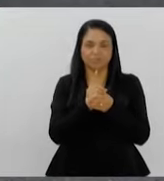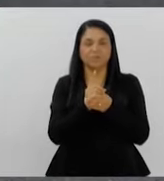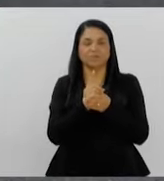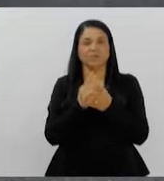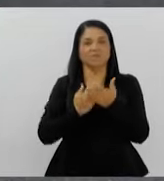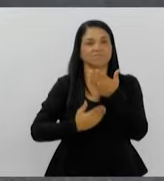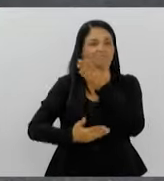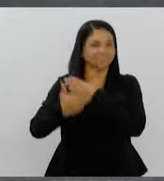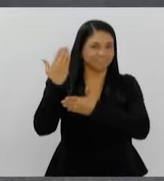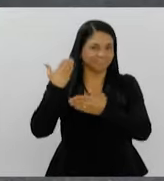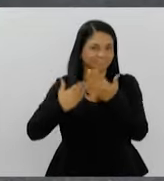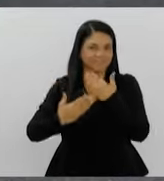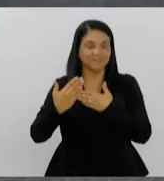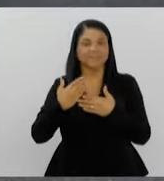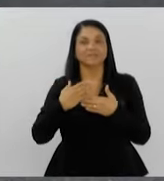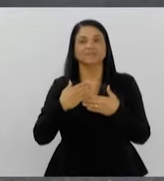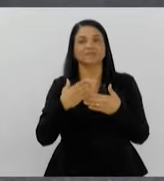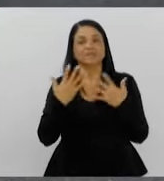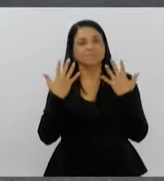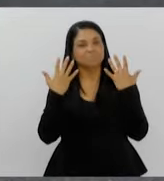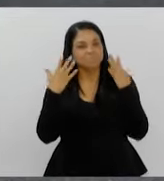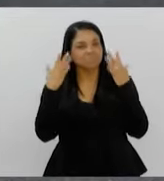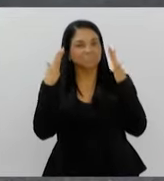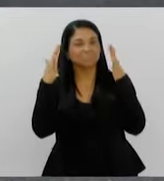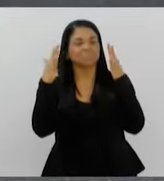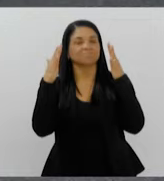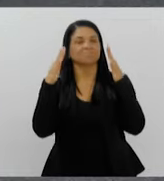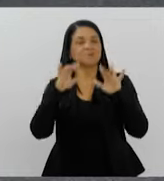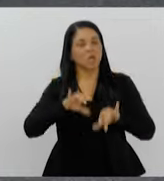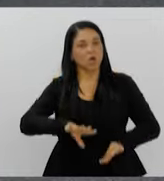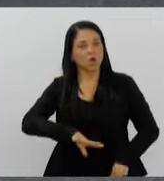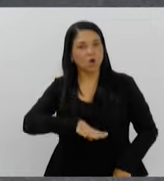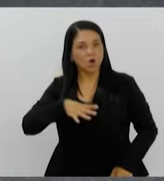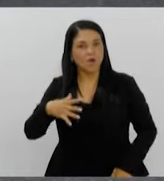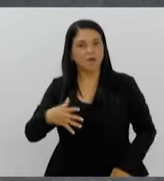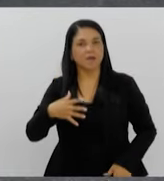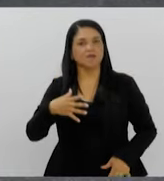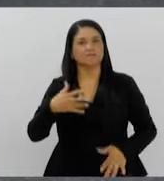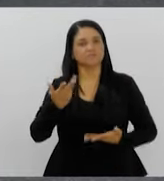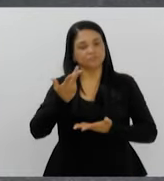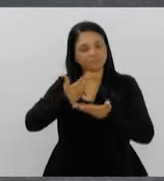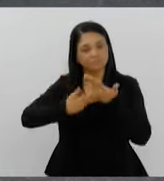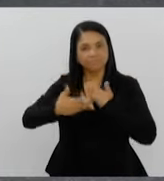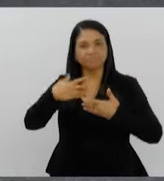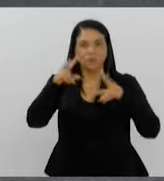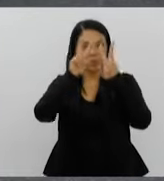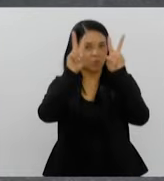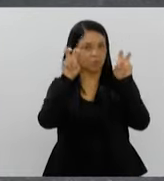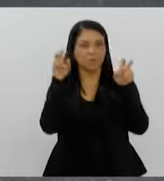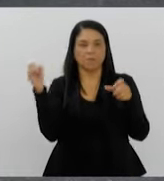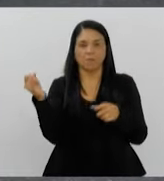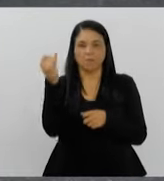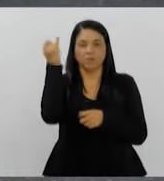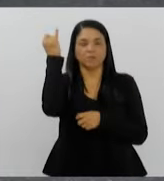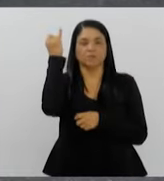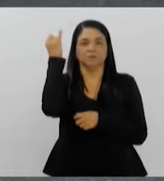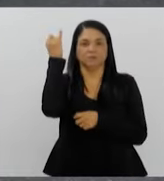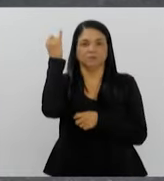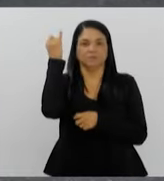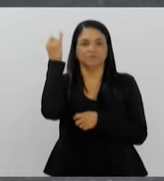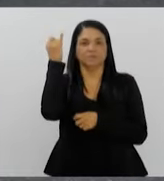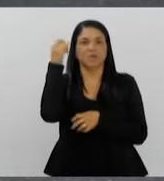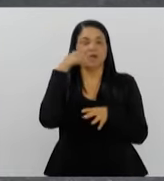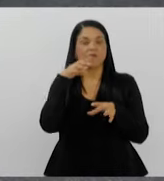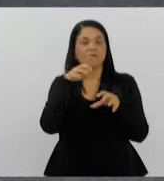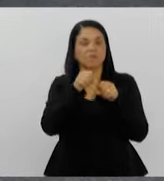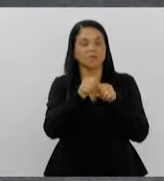passada mas parabenizo pela amplitude e pela coragem e de articular um tema tão importante que a formação para